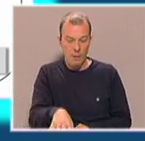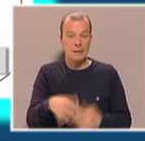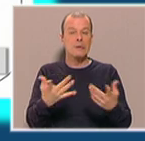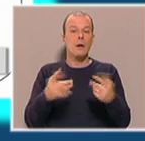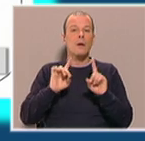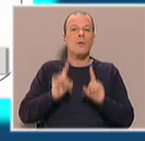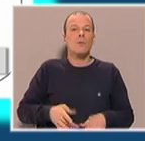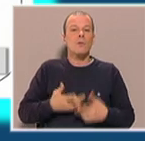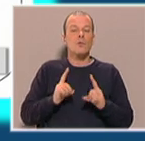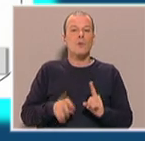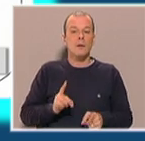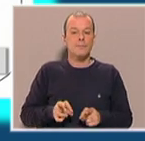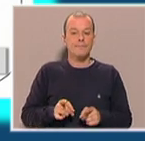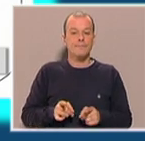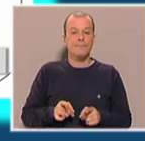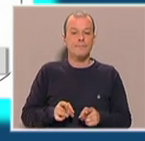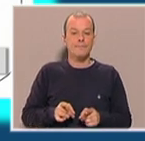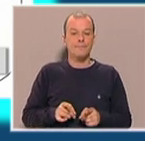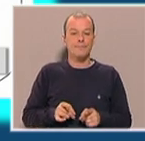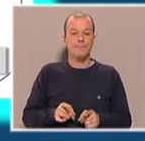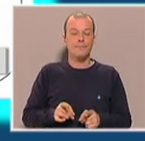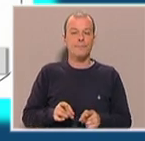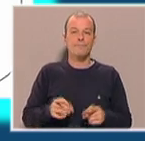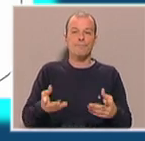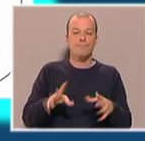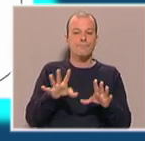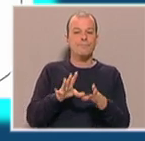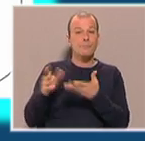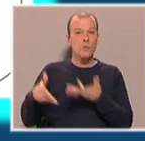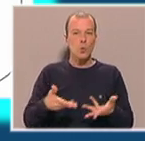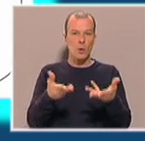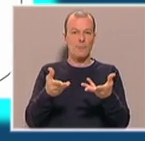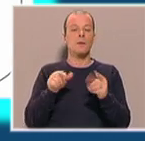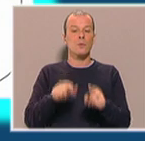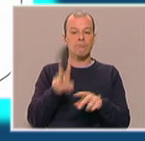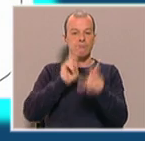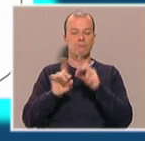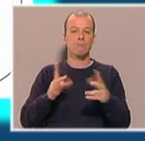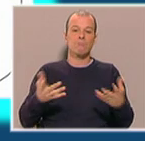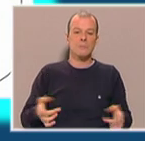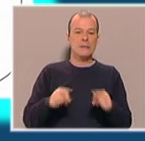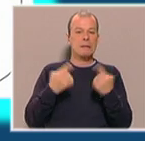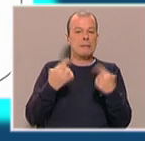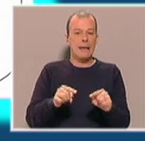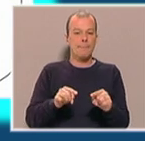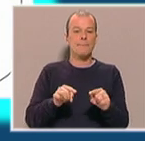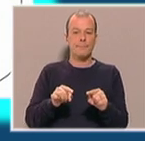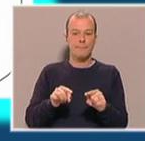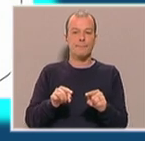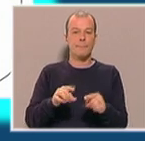agora começar por ver um bocadinho sobre as vias respiratórias. As vias respiratórias então